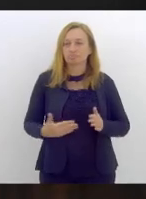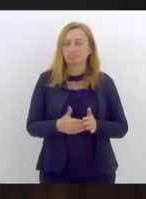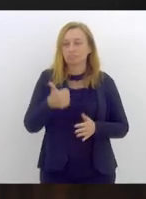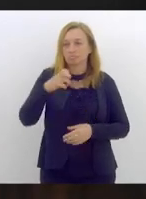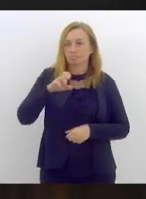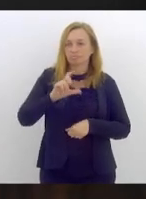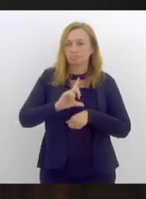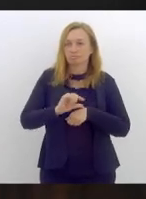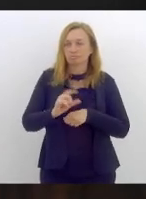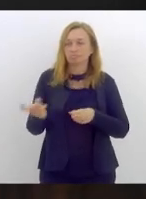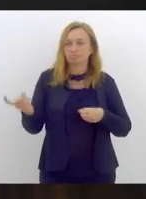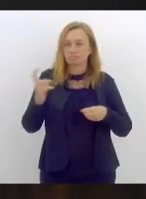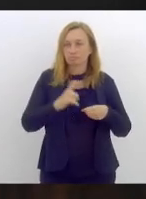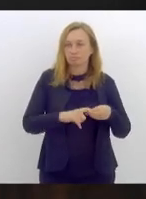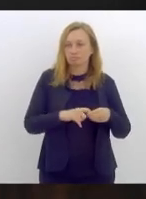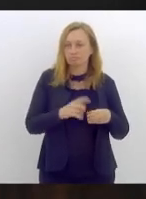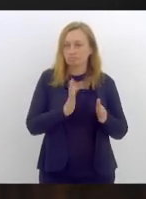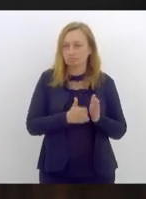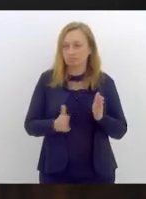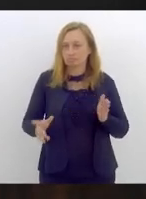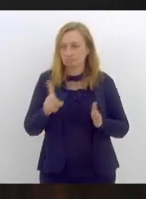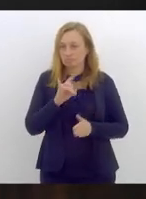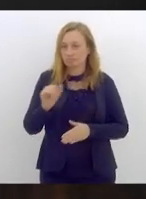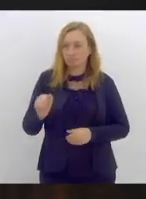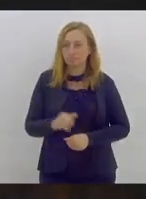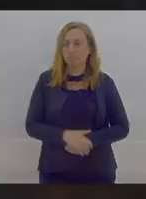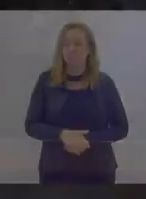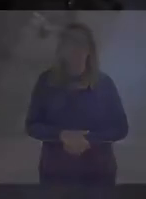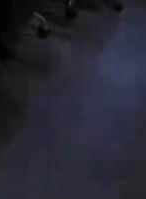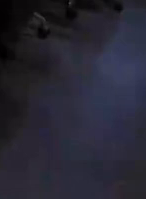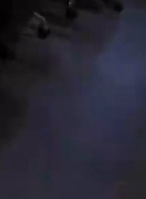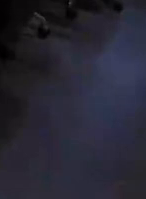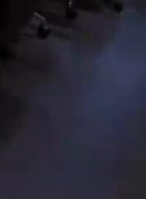às 15 horas do dia de hoje